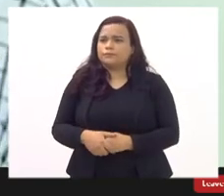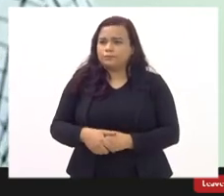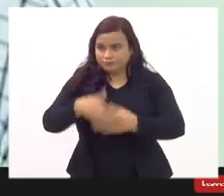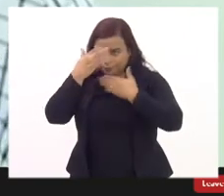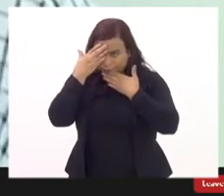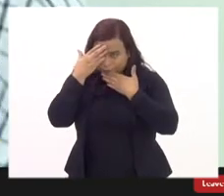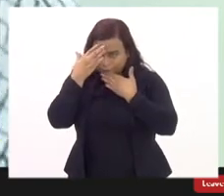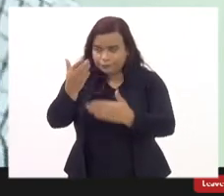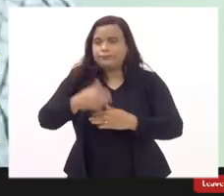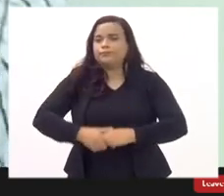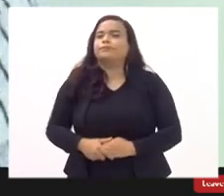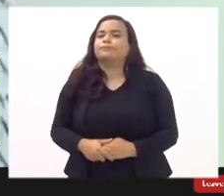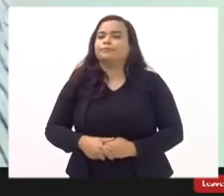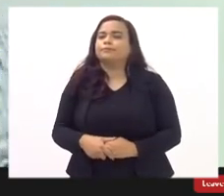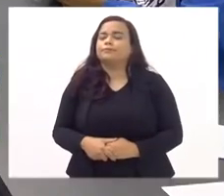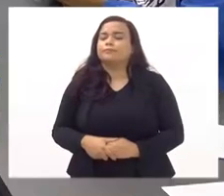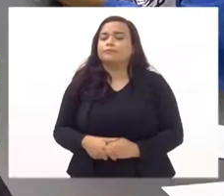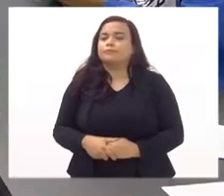Bom, muito obrigado.